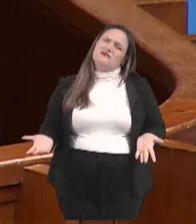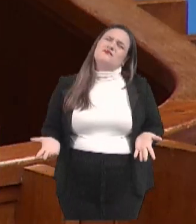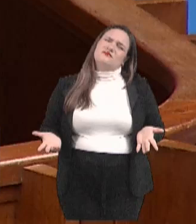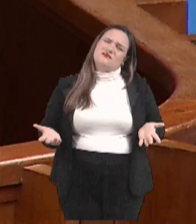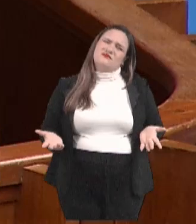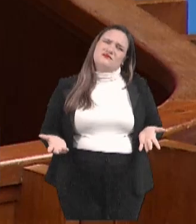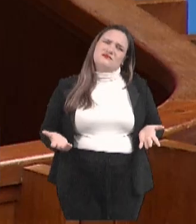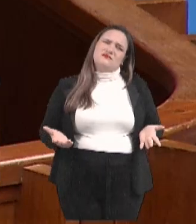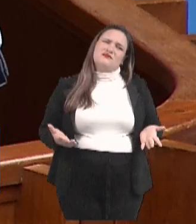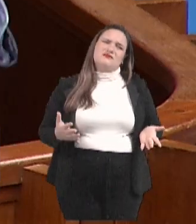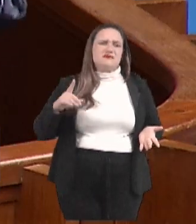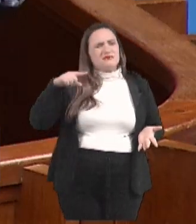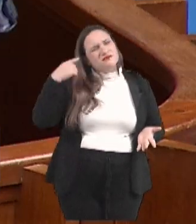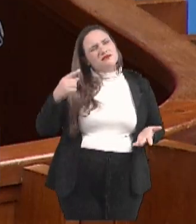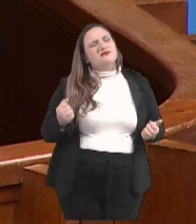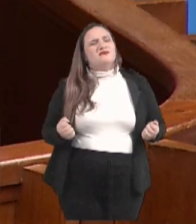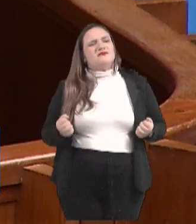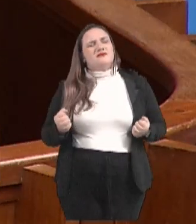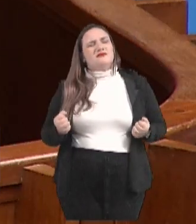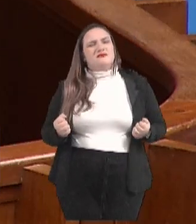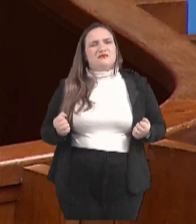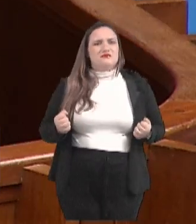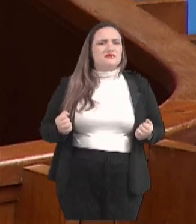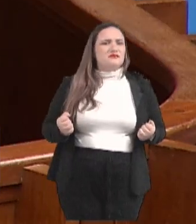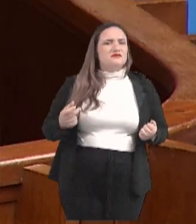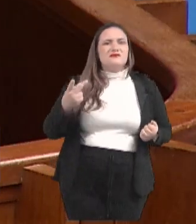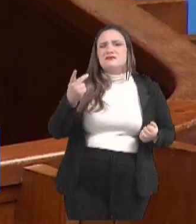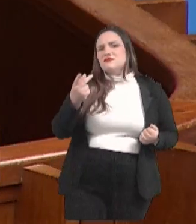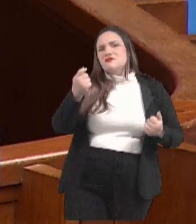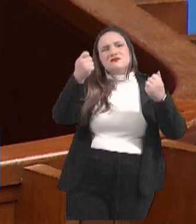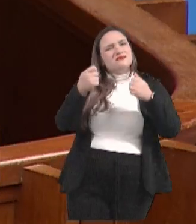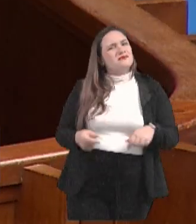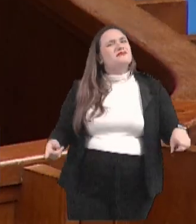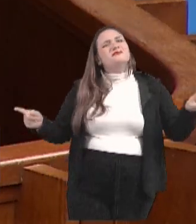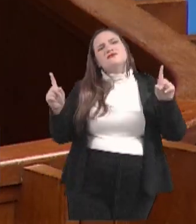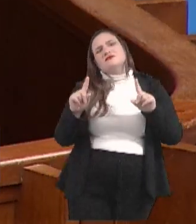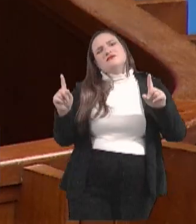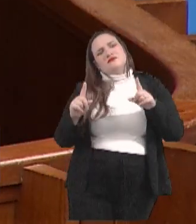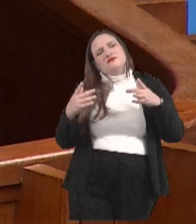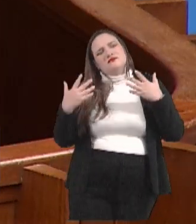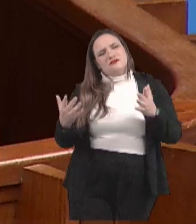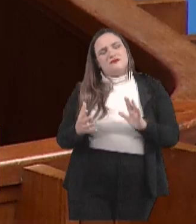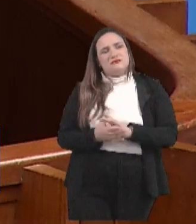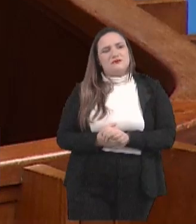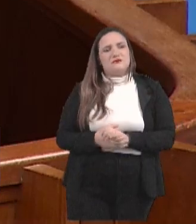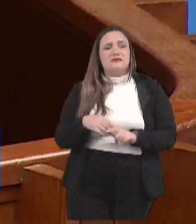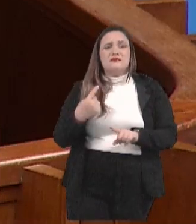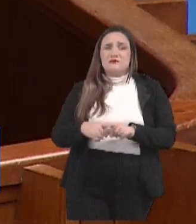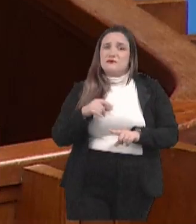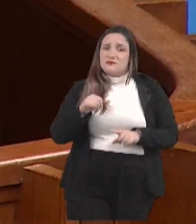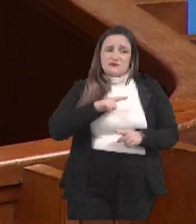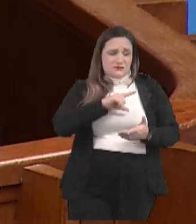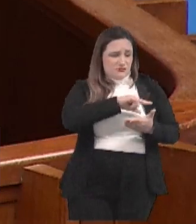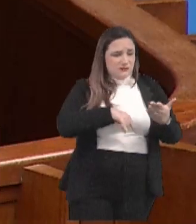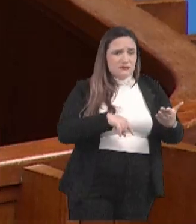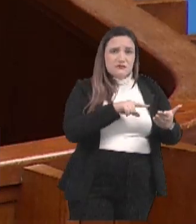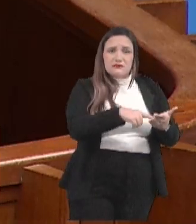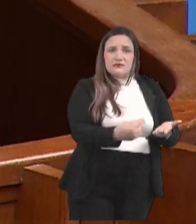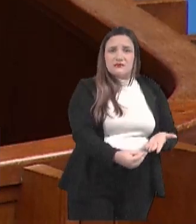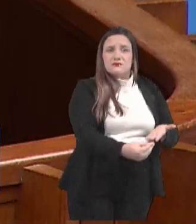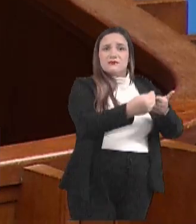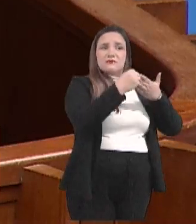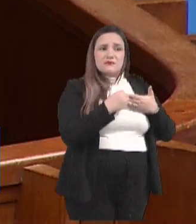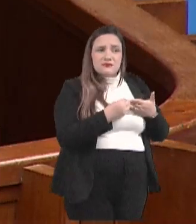um absurdo, uma despesa desnecessária, porque se tem o título, e o título foi